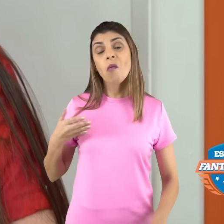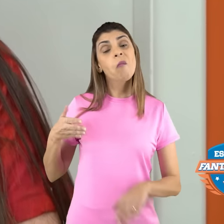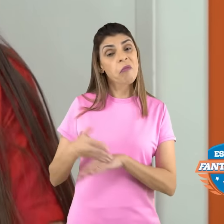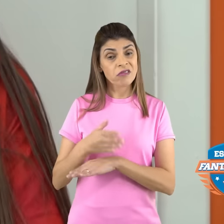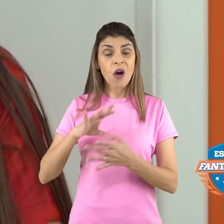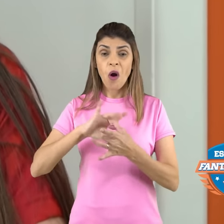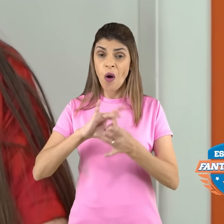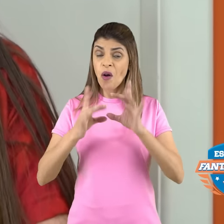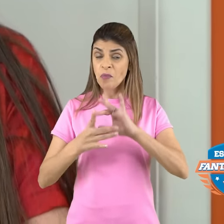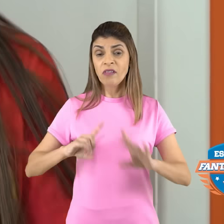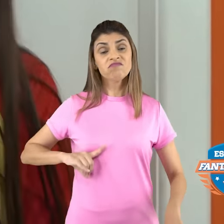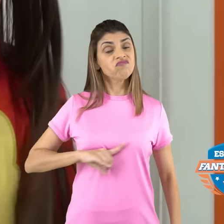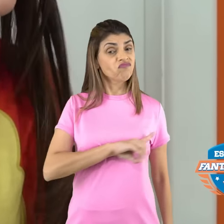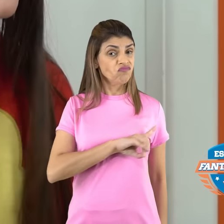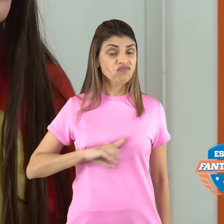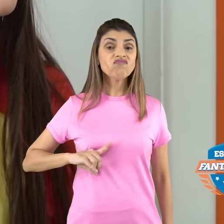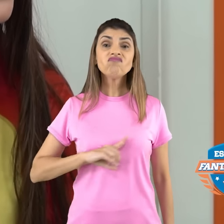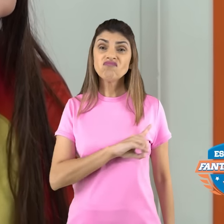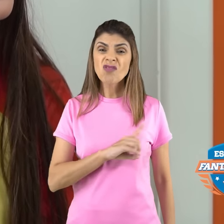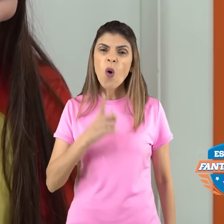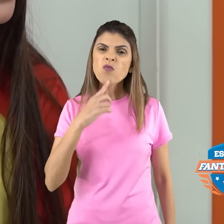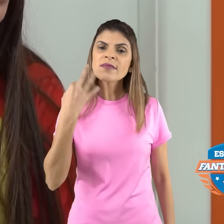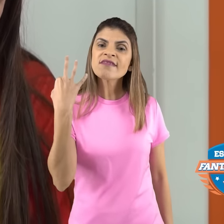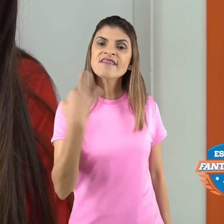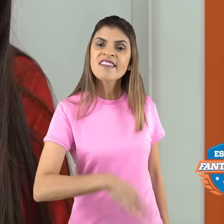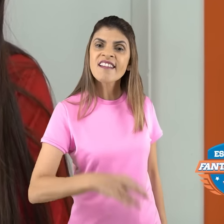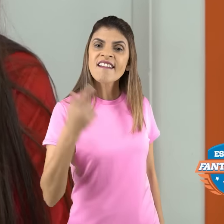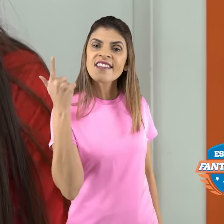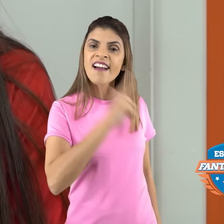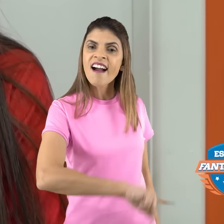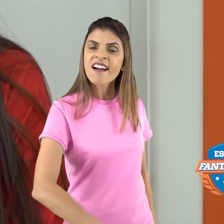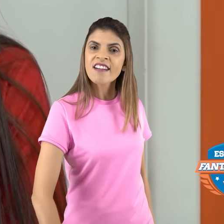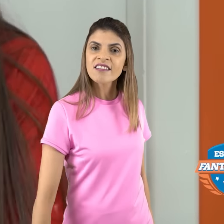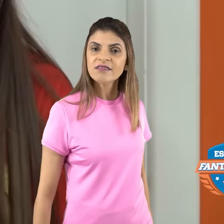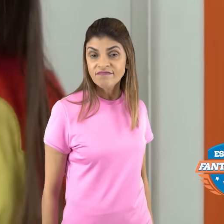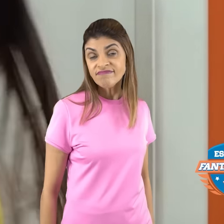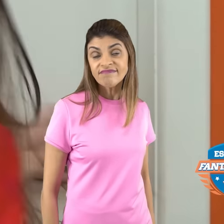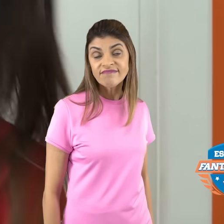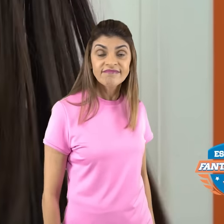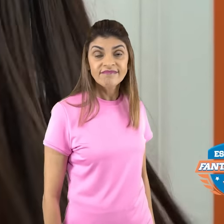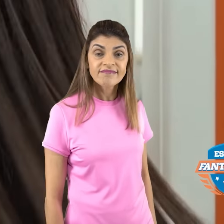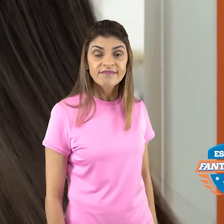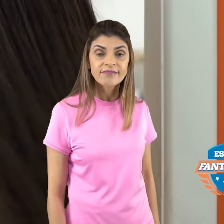das Olimpíadas Sinistras, com certeza eu ia ganhar.